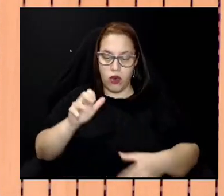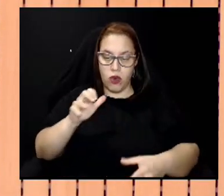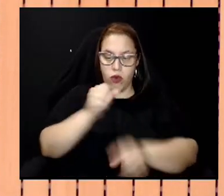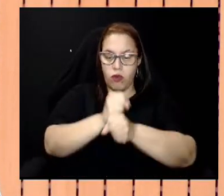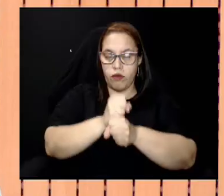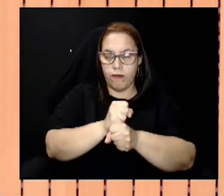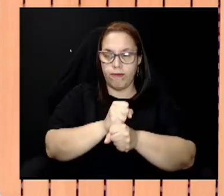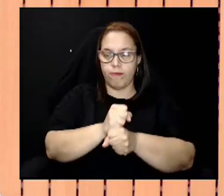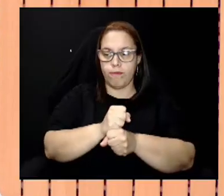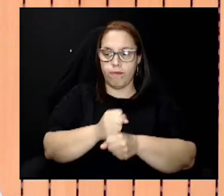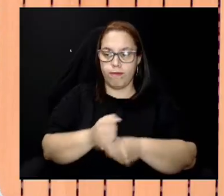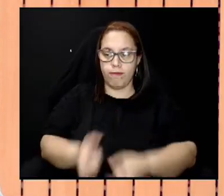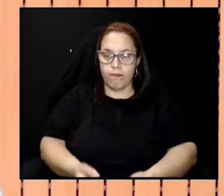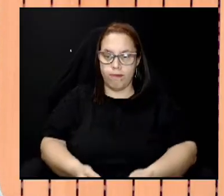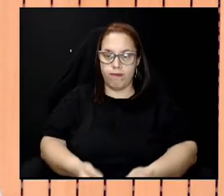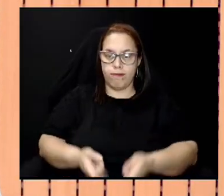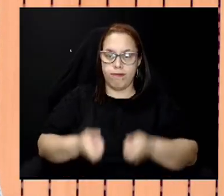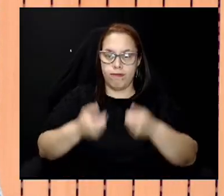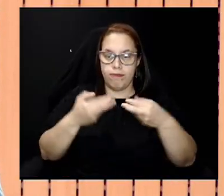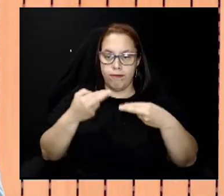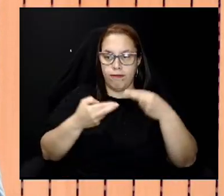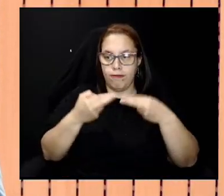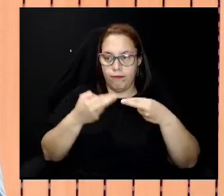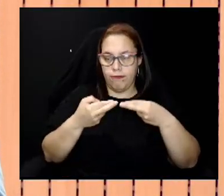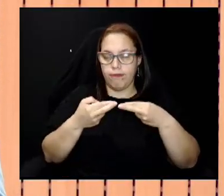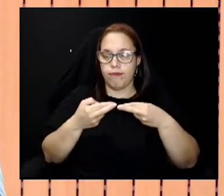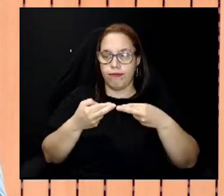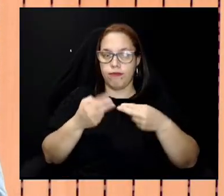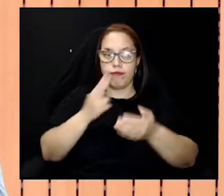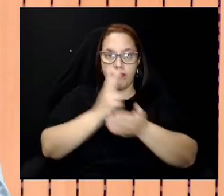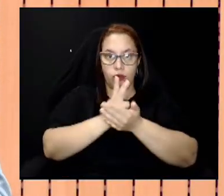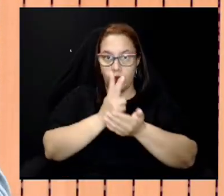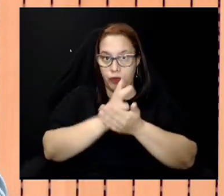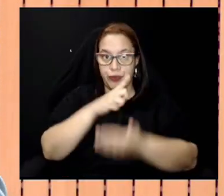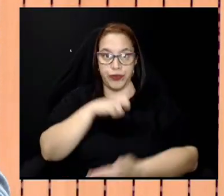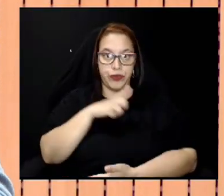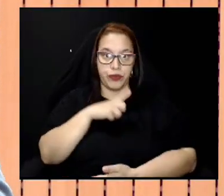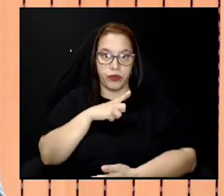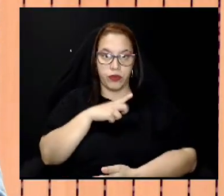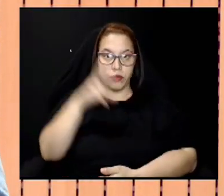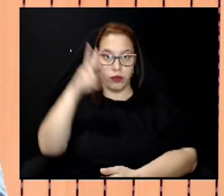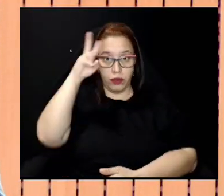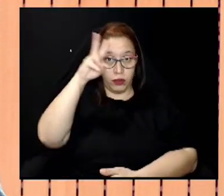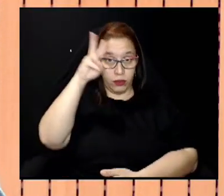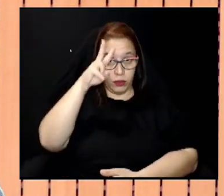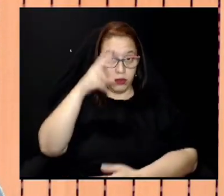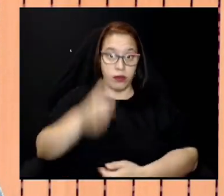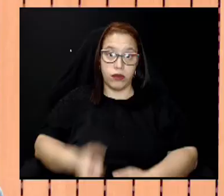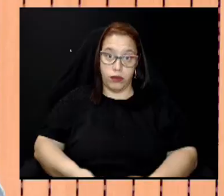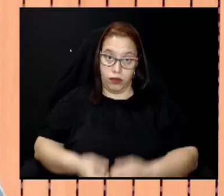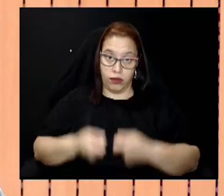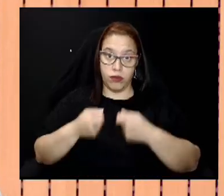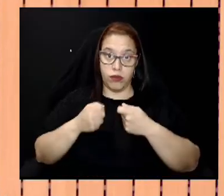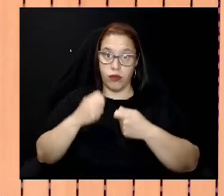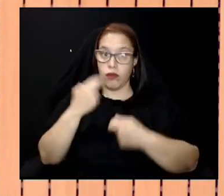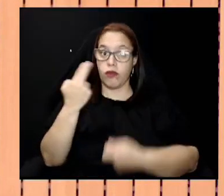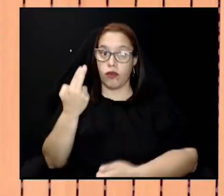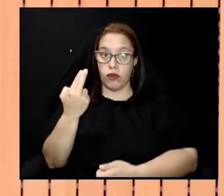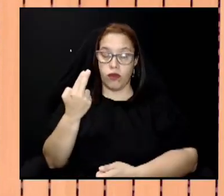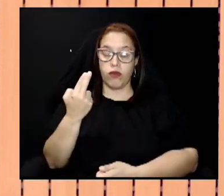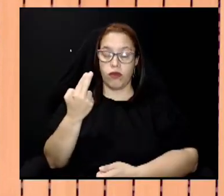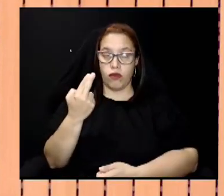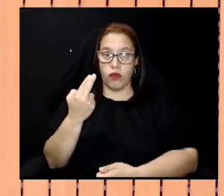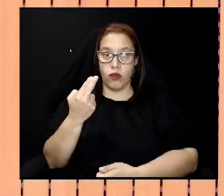cânceres que pode estar relacionado. Então, sempre que a gente tem uma história muito robusta de câncer, ou, eventualmente, câncer de ovário